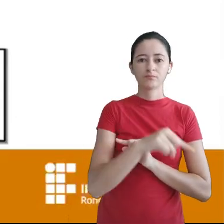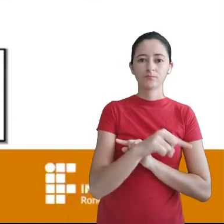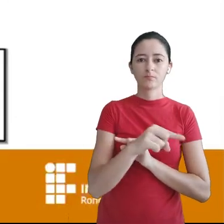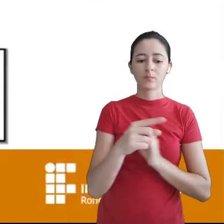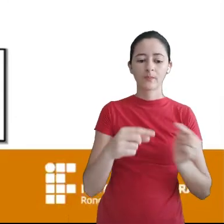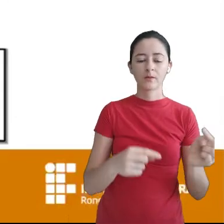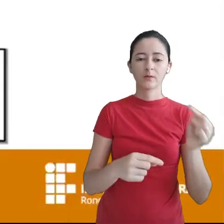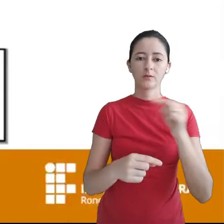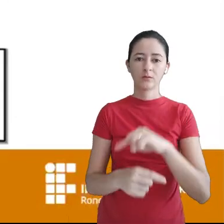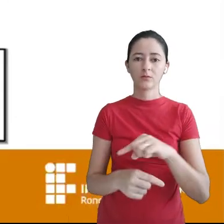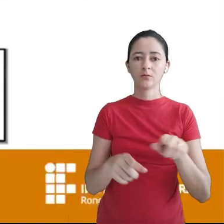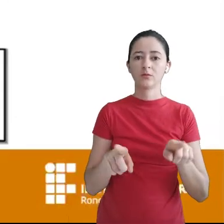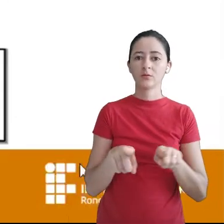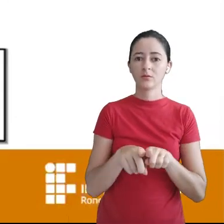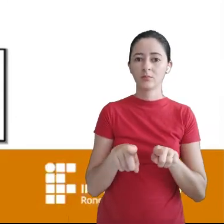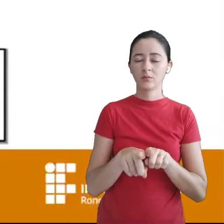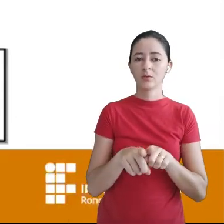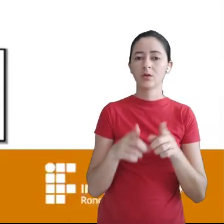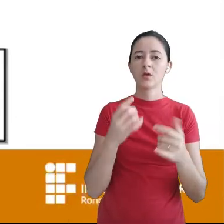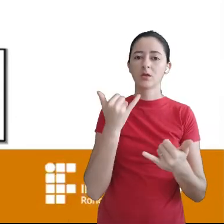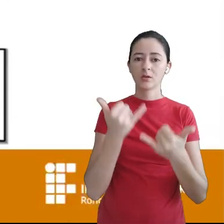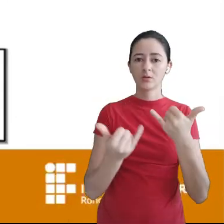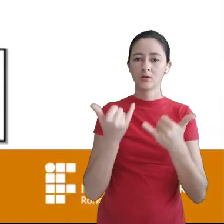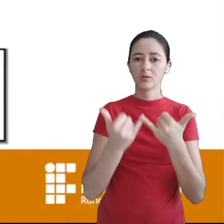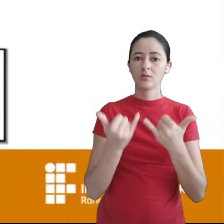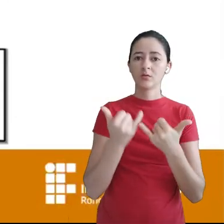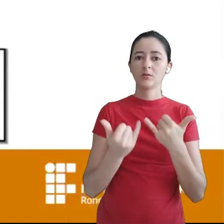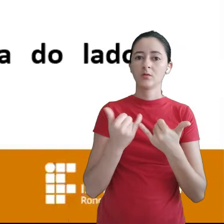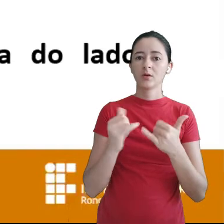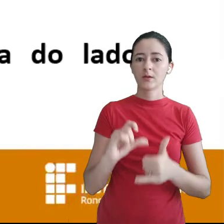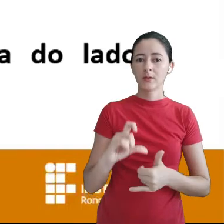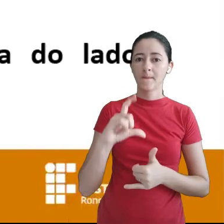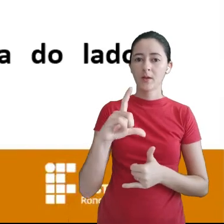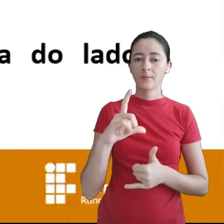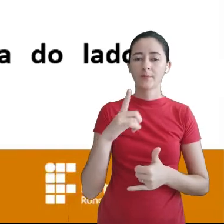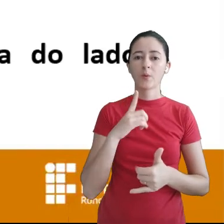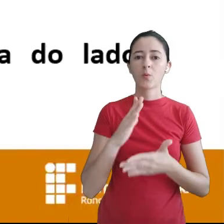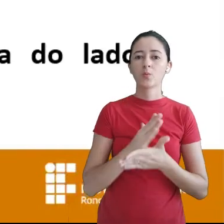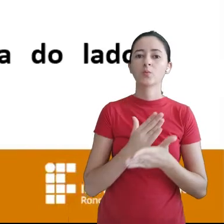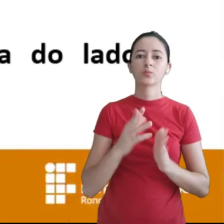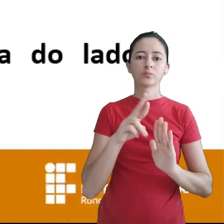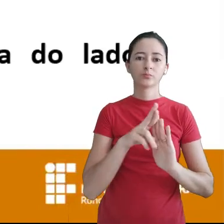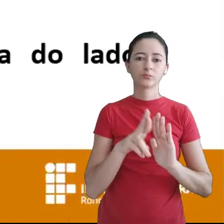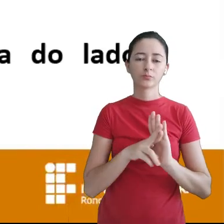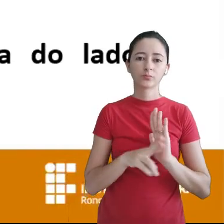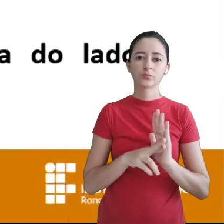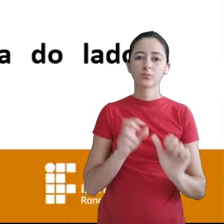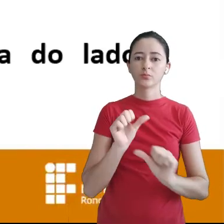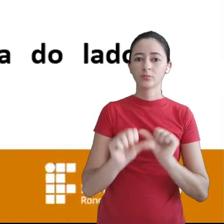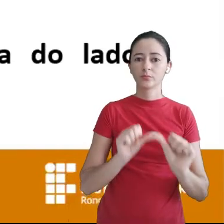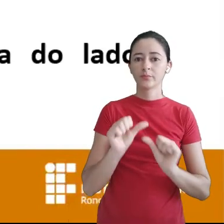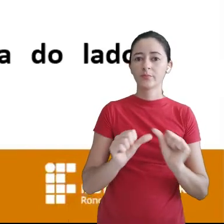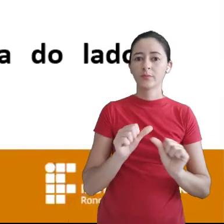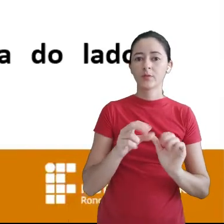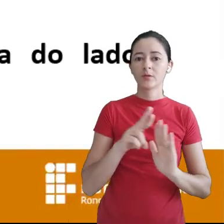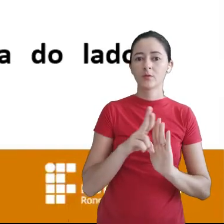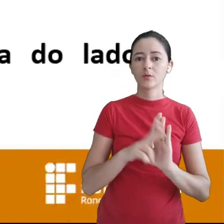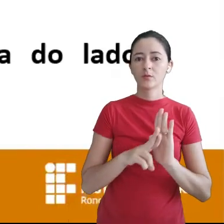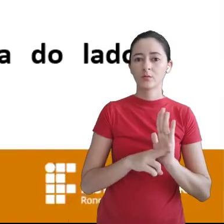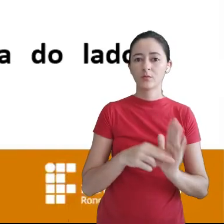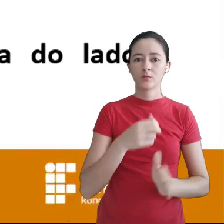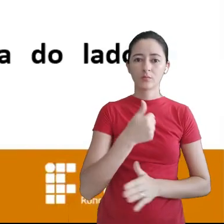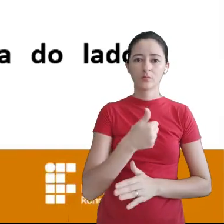a direção da leitura e a forma de leitura vai ser bem parecida. Aqui vai mudar algumas coisinhas na regra.